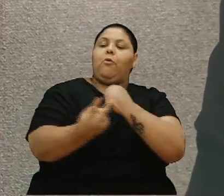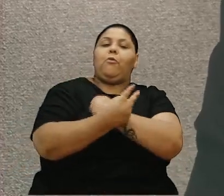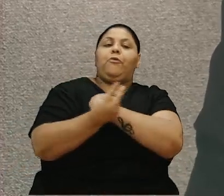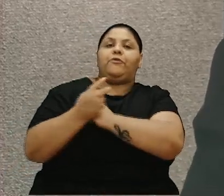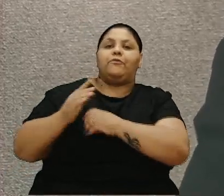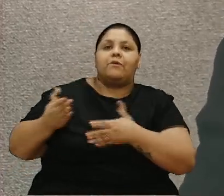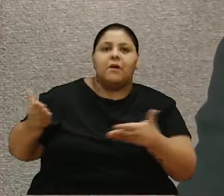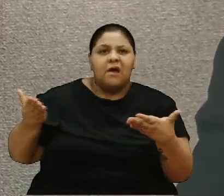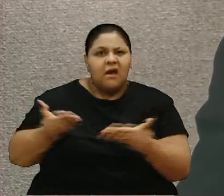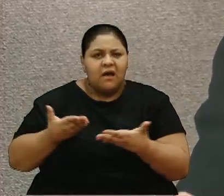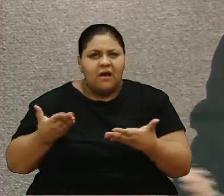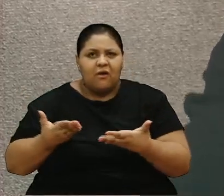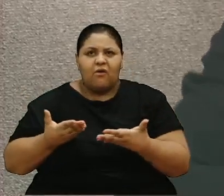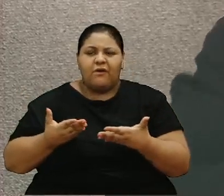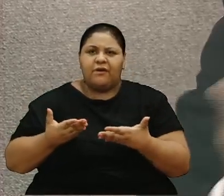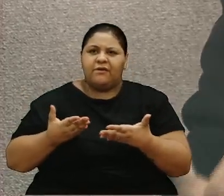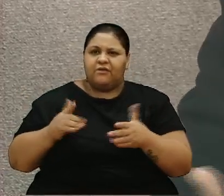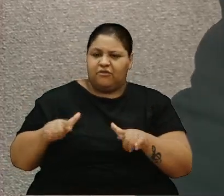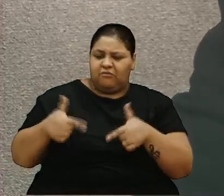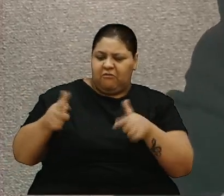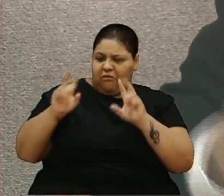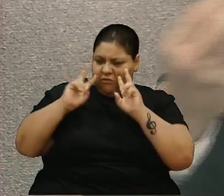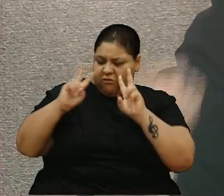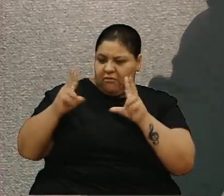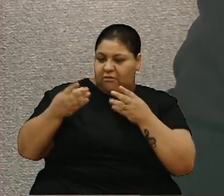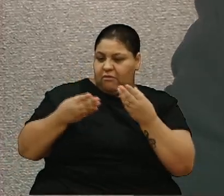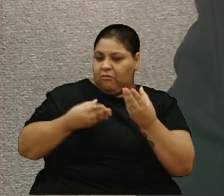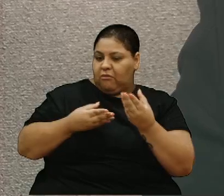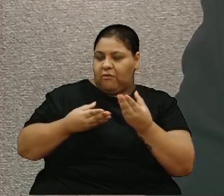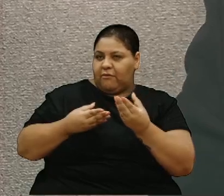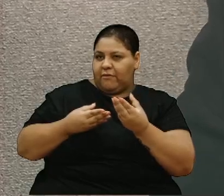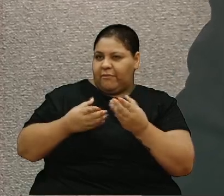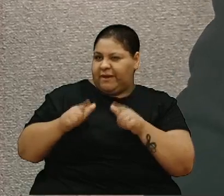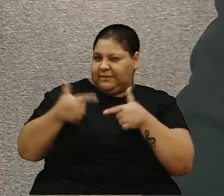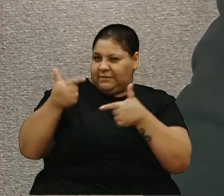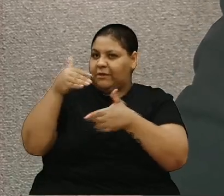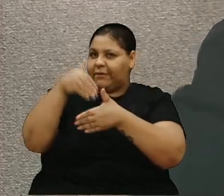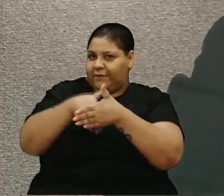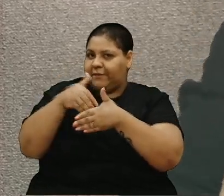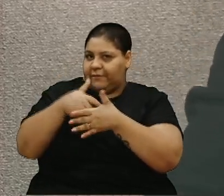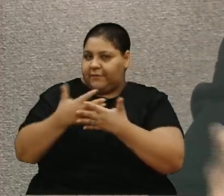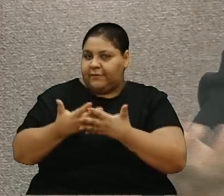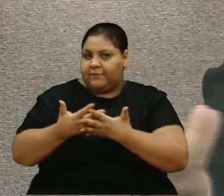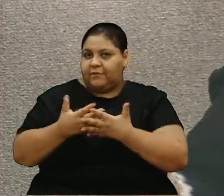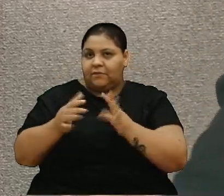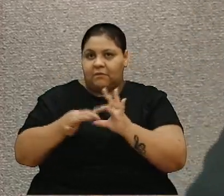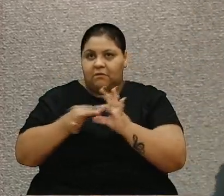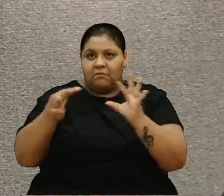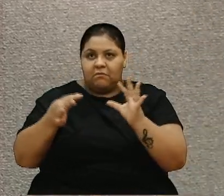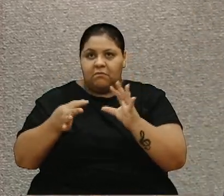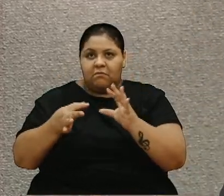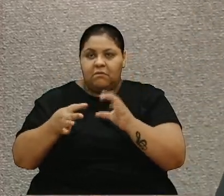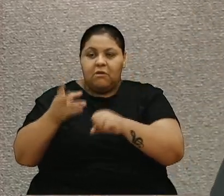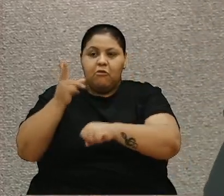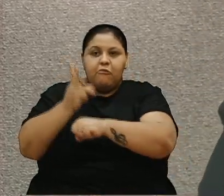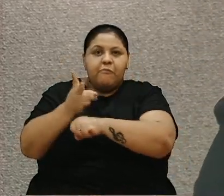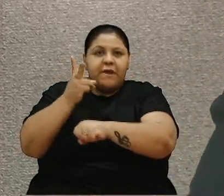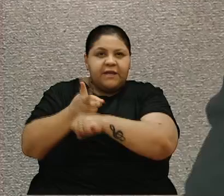agora, numa medida que eu vejo como muito eleitoreira, ele vai e libera um empréstimo